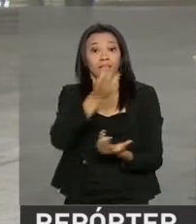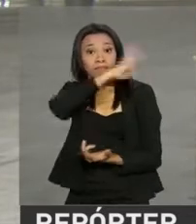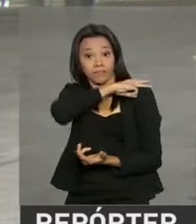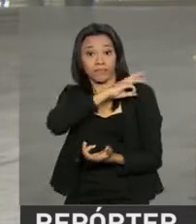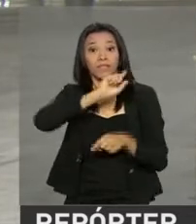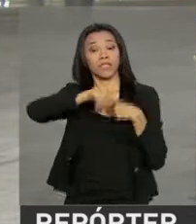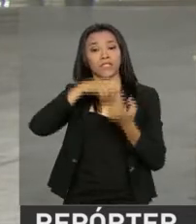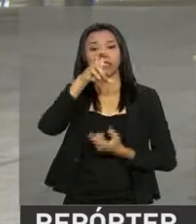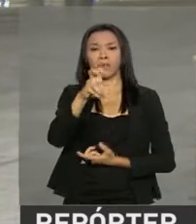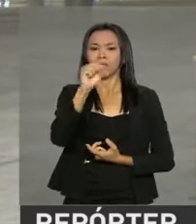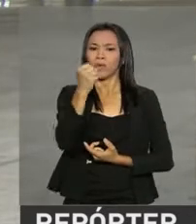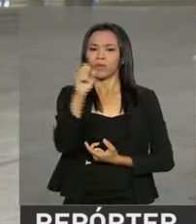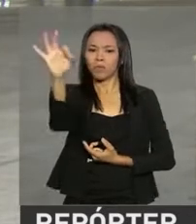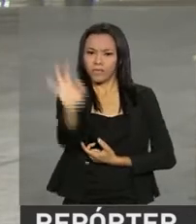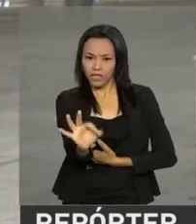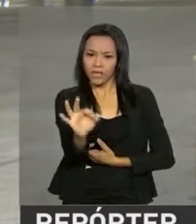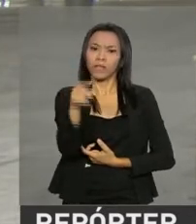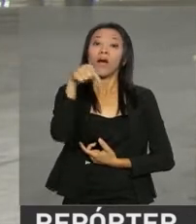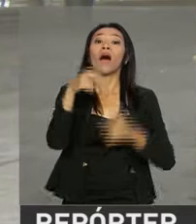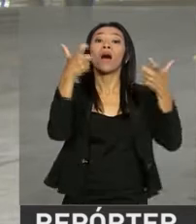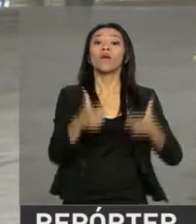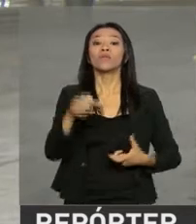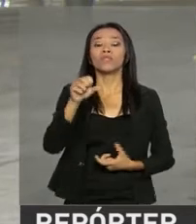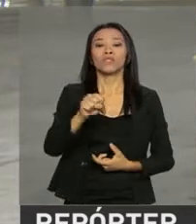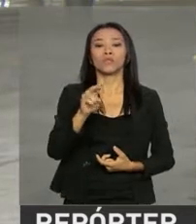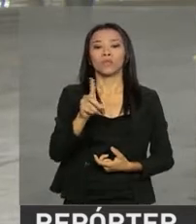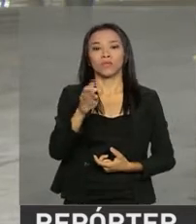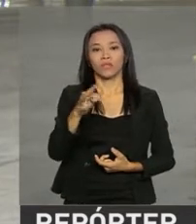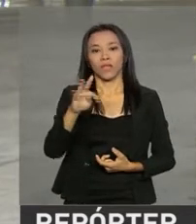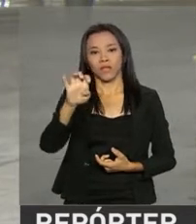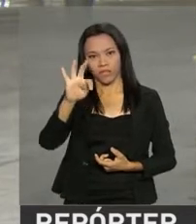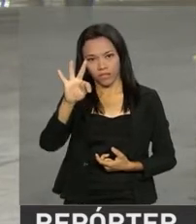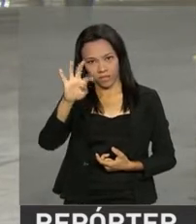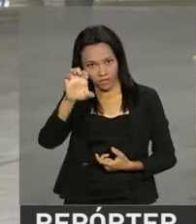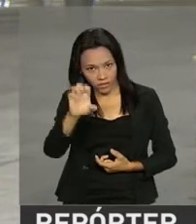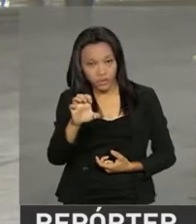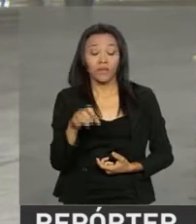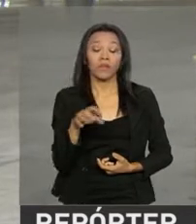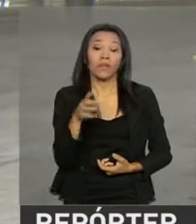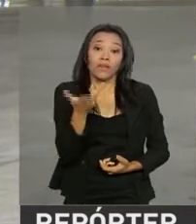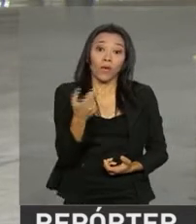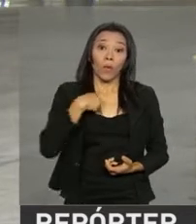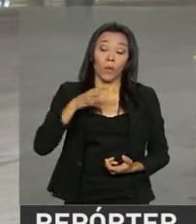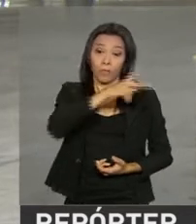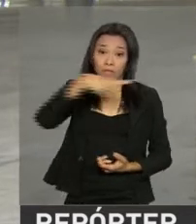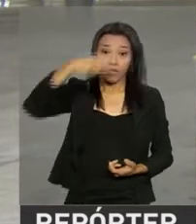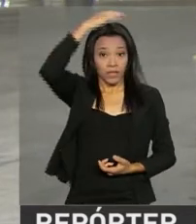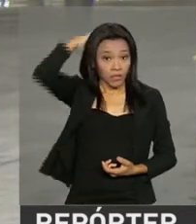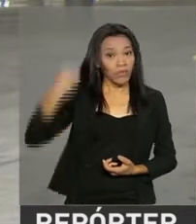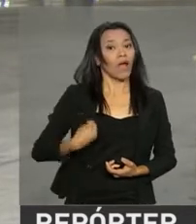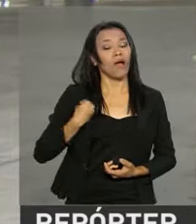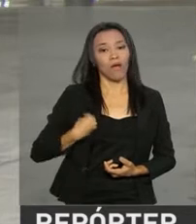delas estão fazendo as provas no sudeste em renato o presidente michel temer ele está em brasília mas ele não tem compromissos